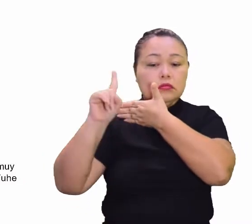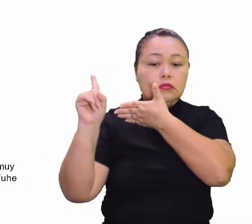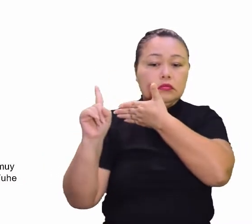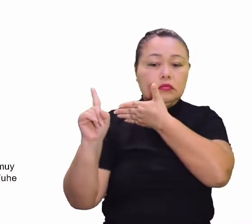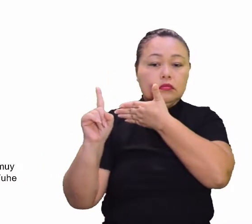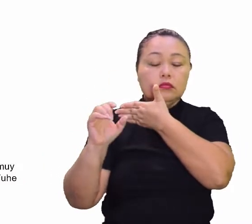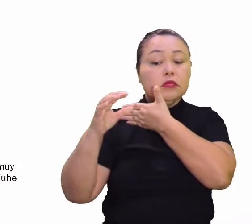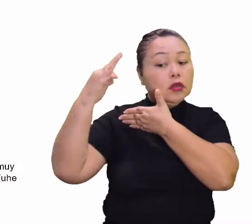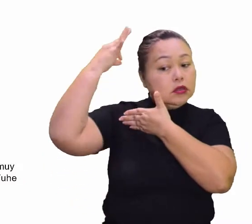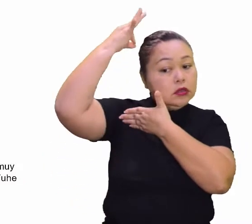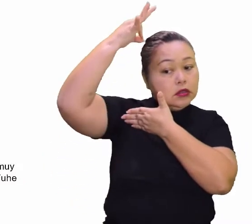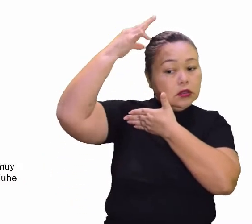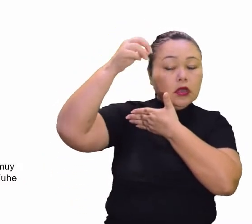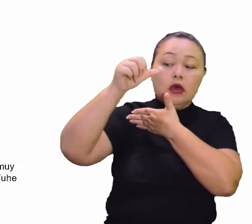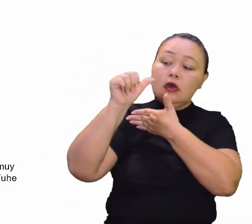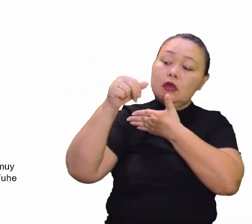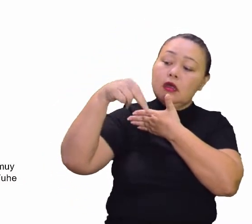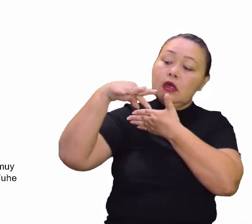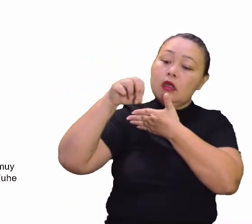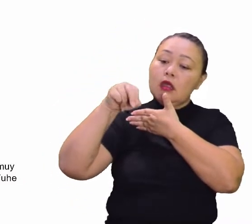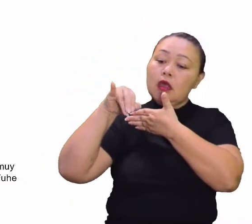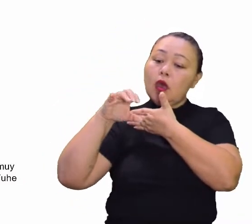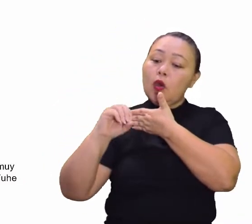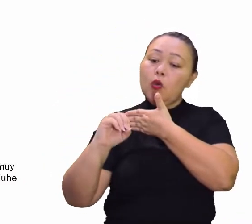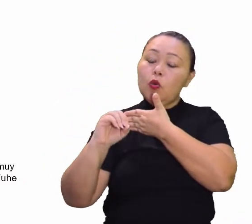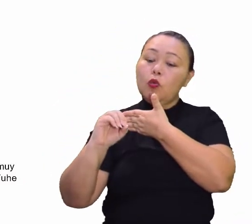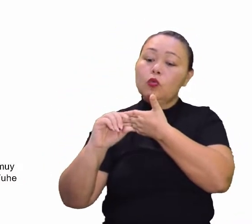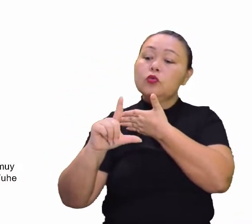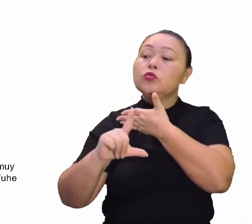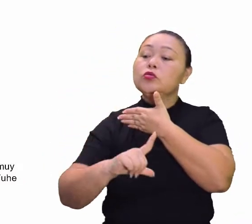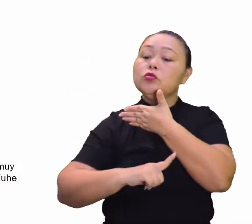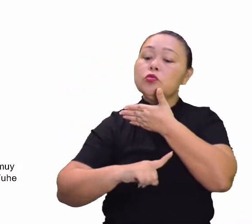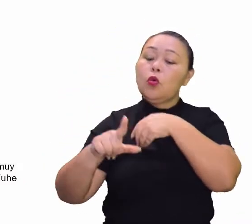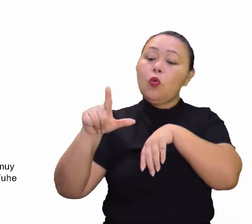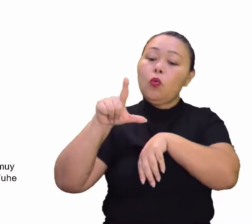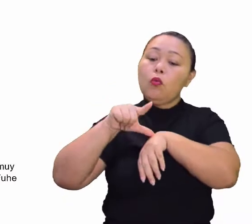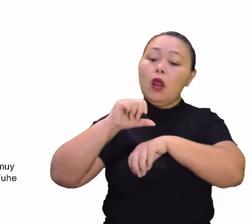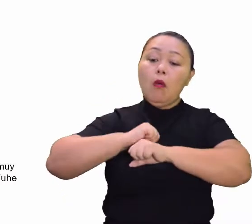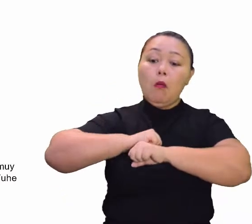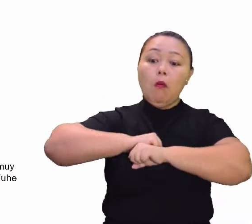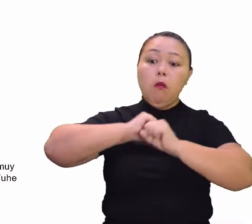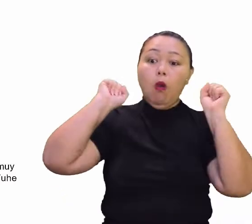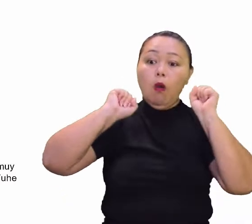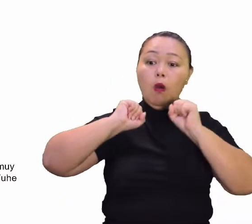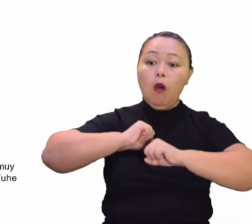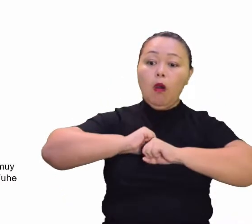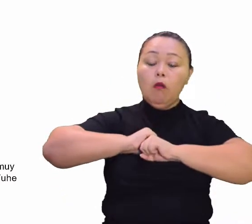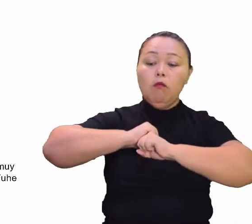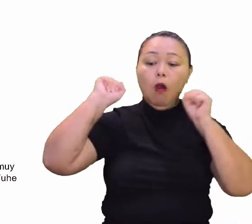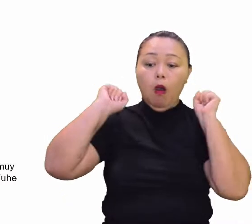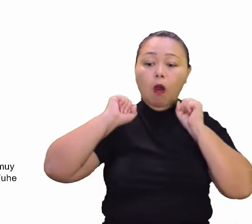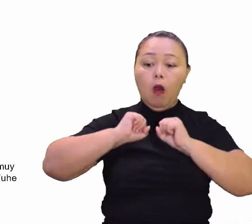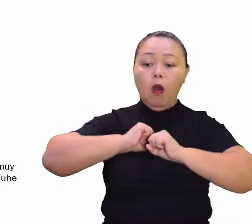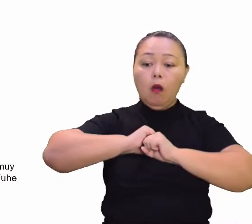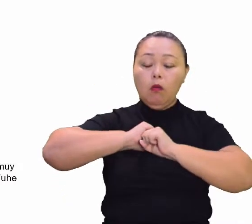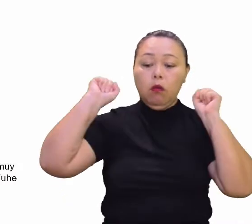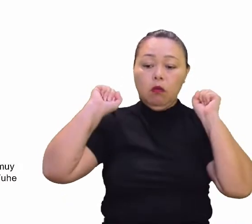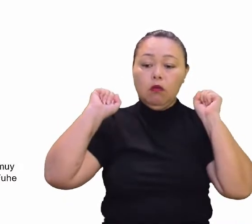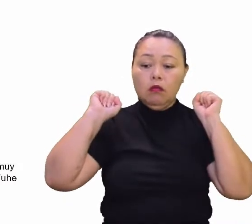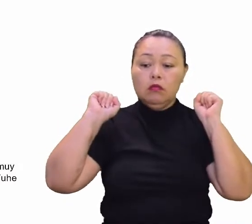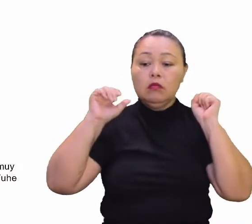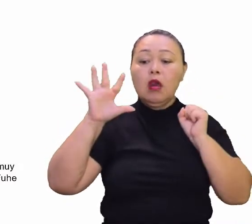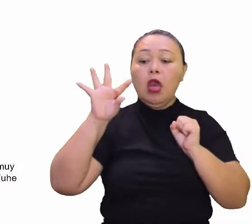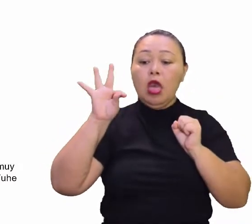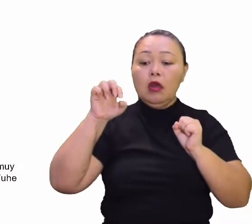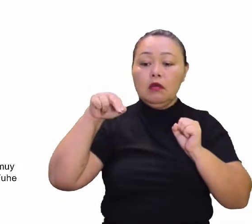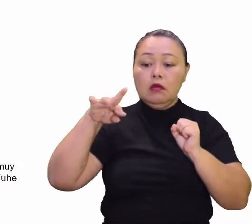de Santo Antônio, eles tinham um horário de fazer explosões com dinamites.